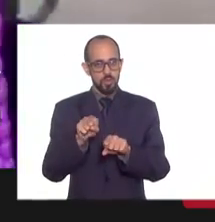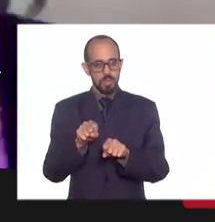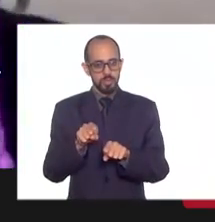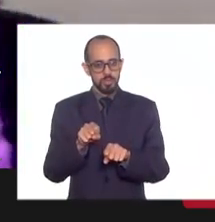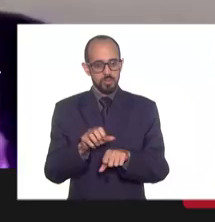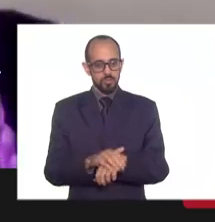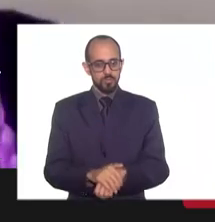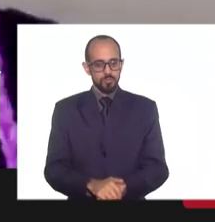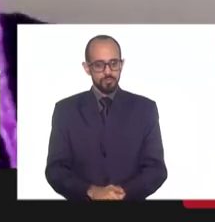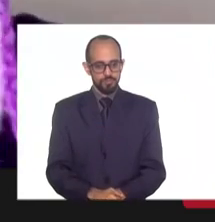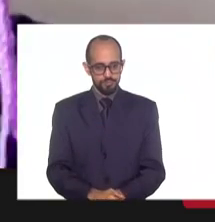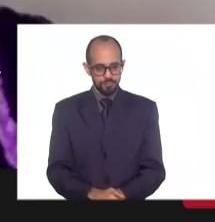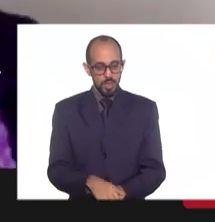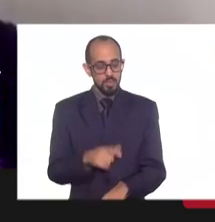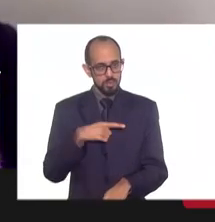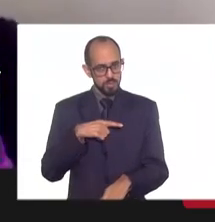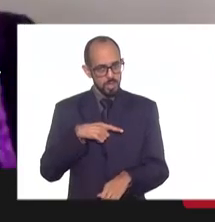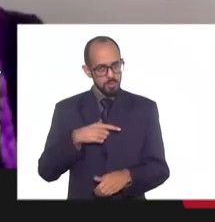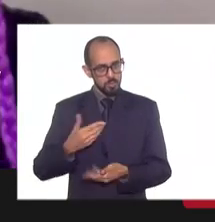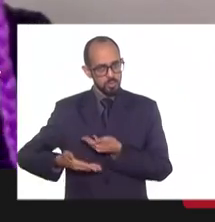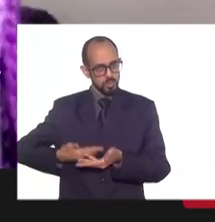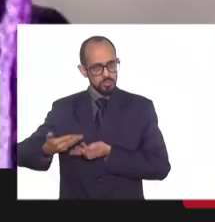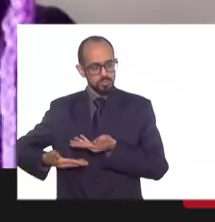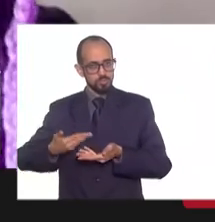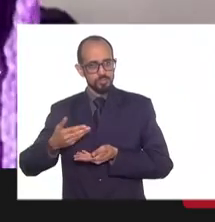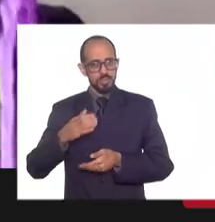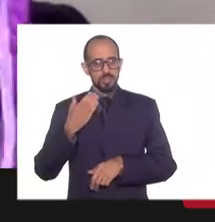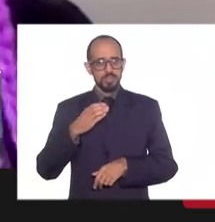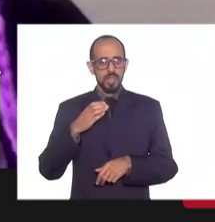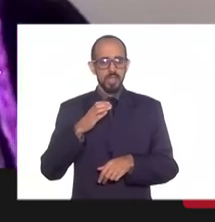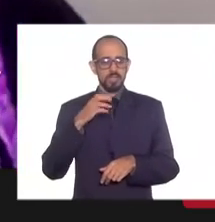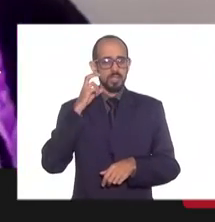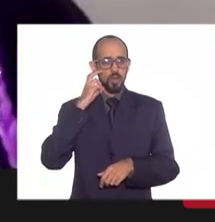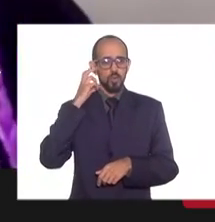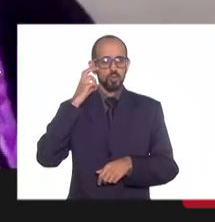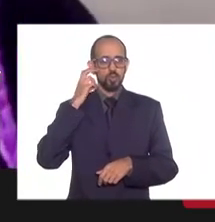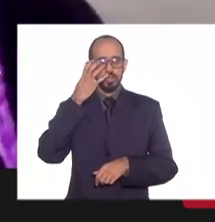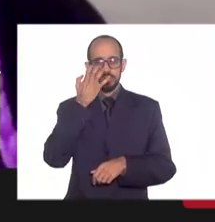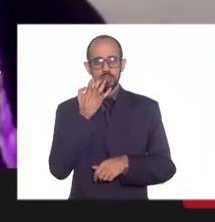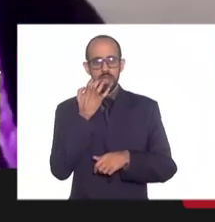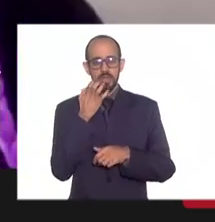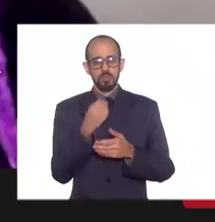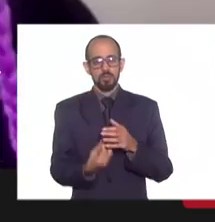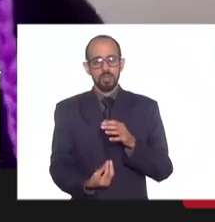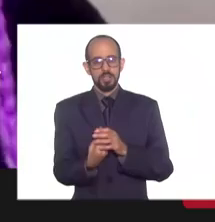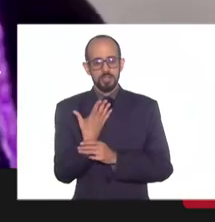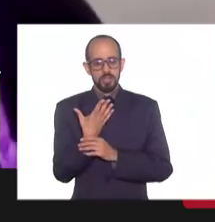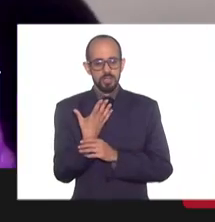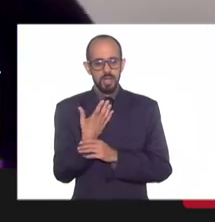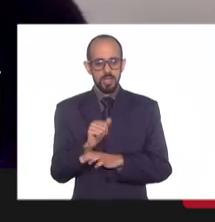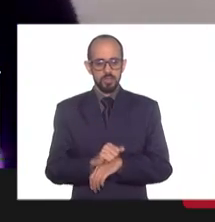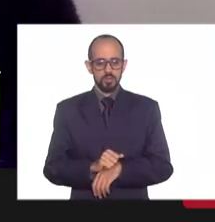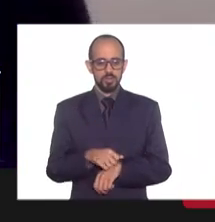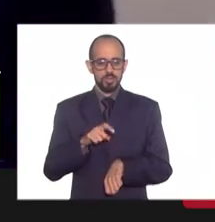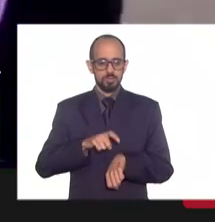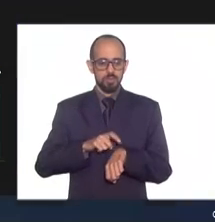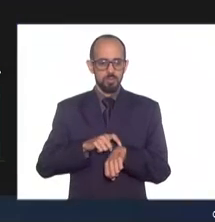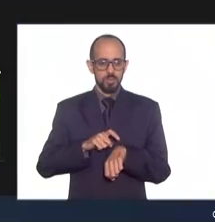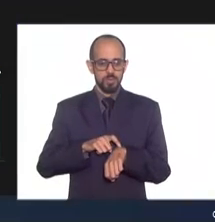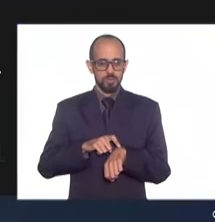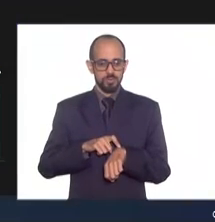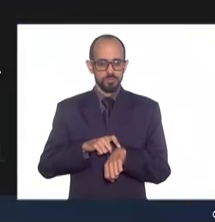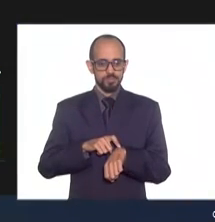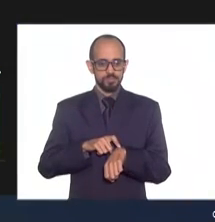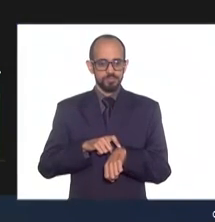que ele tem muita contribuição ciência e cultura séria para ser produzida em Ilha Grande gente já nesse momento nós